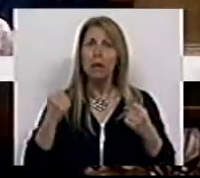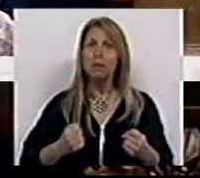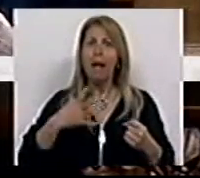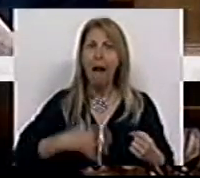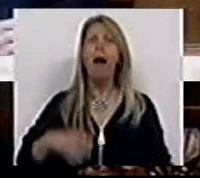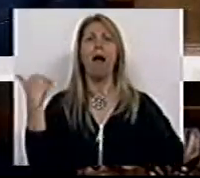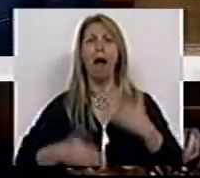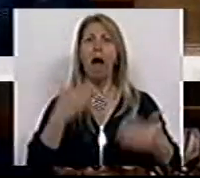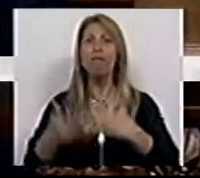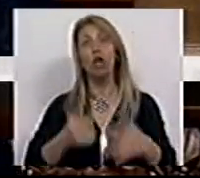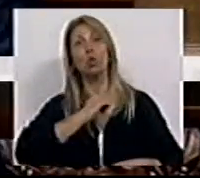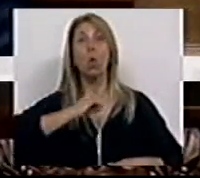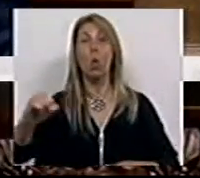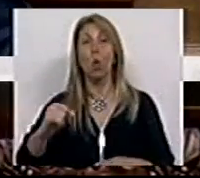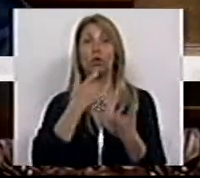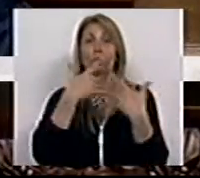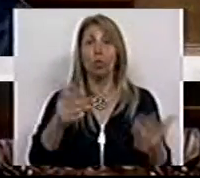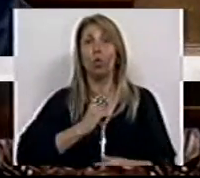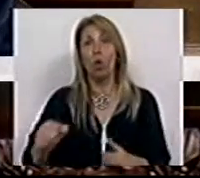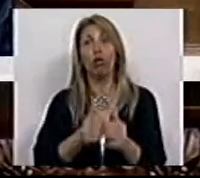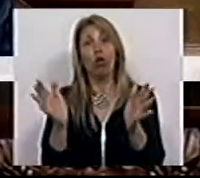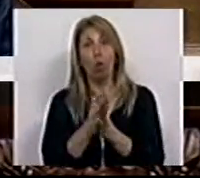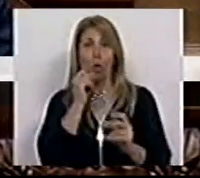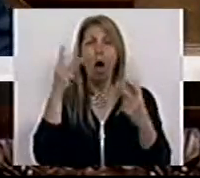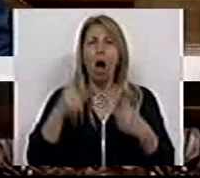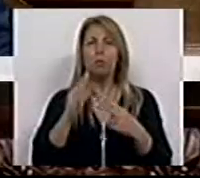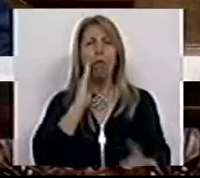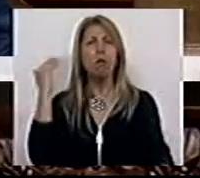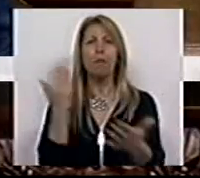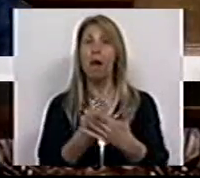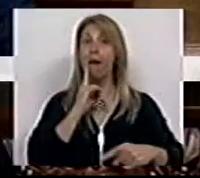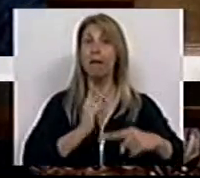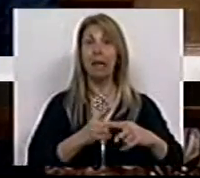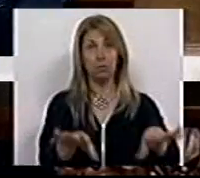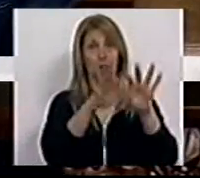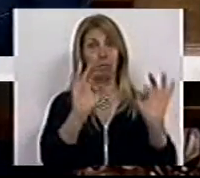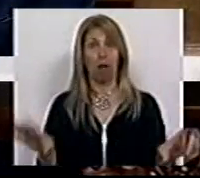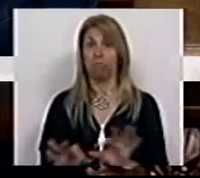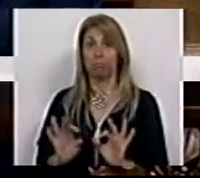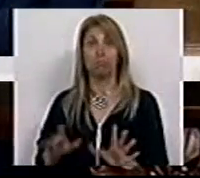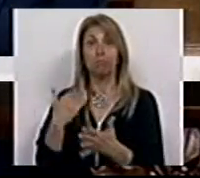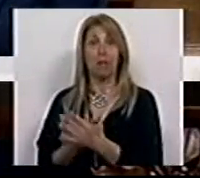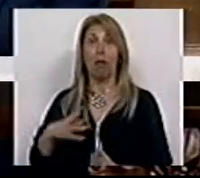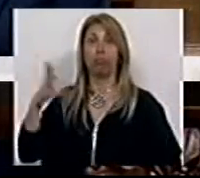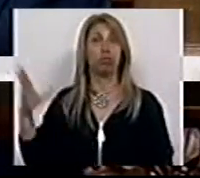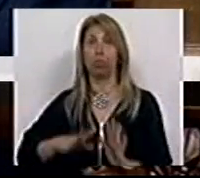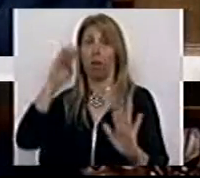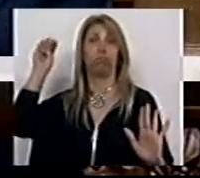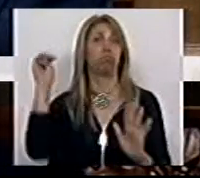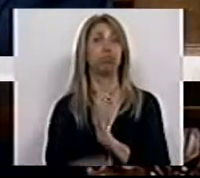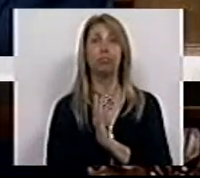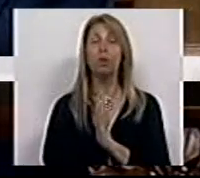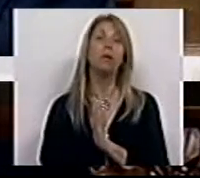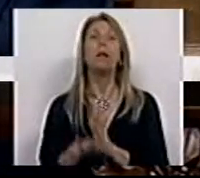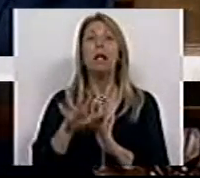e contra todos, da austeridade que está a tirar a Grécia, como está a tirar Portugal para o abismo e a periferia